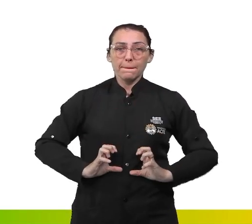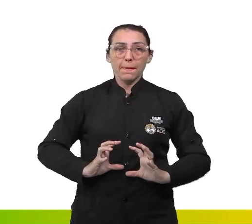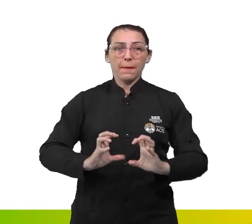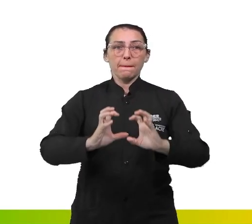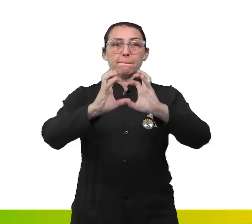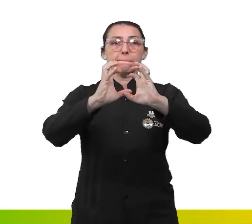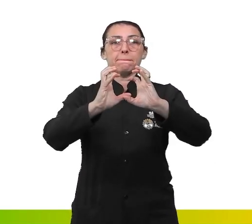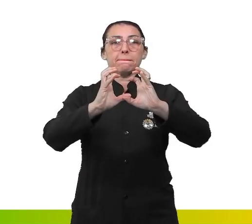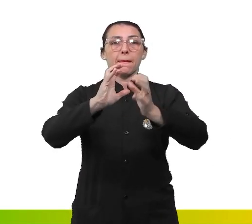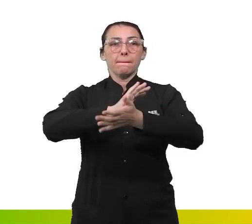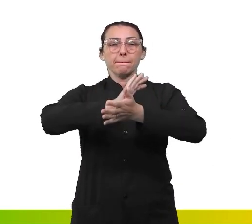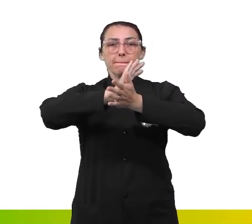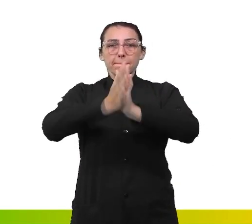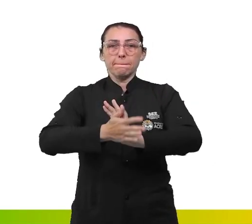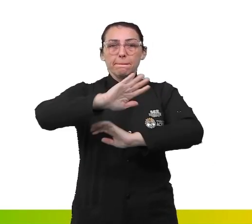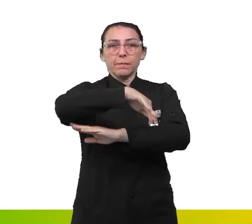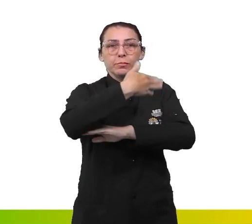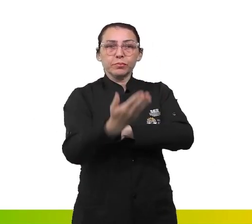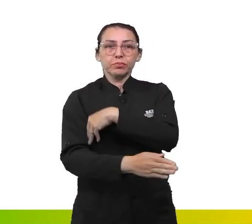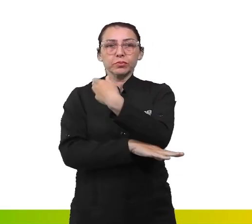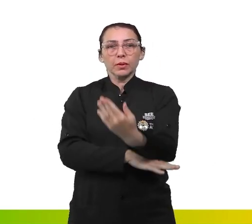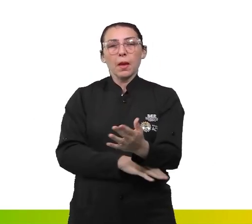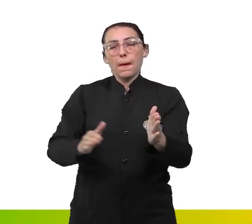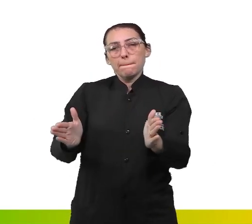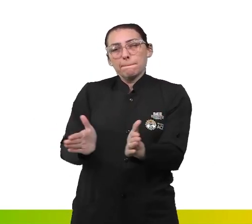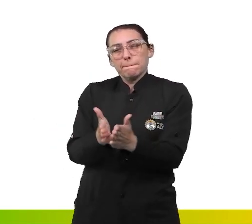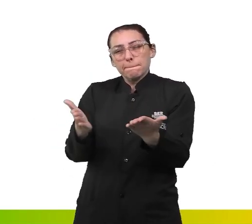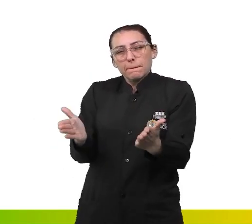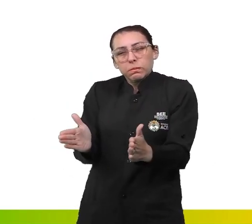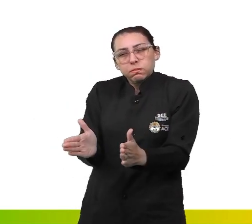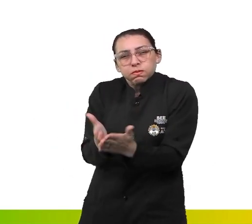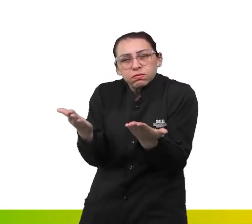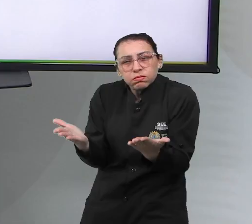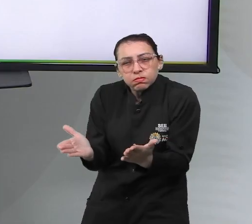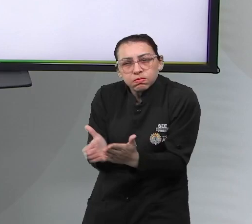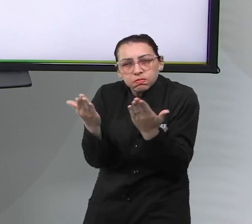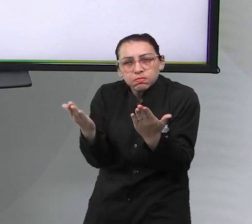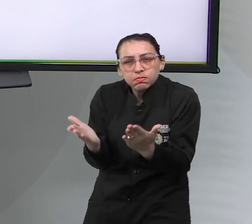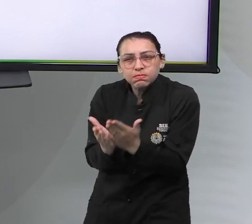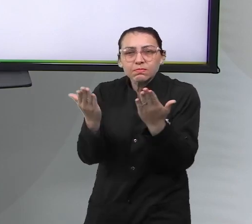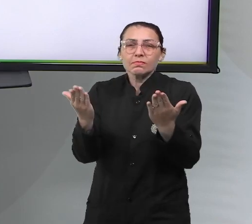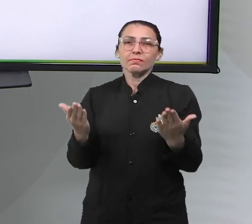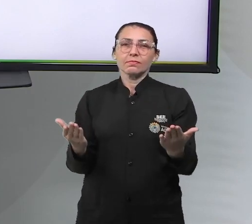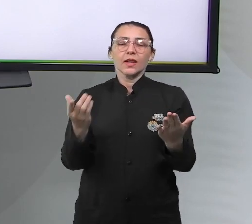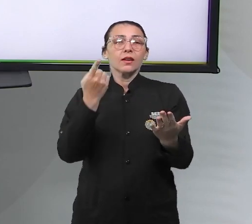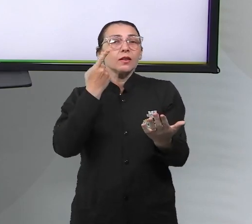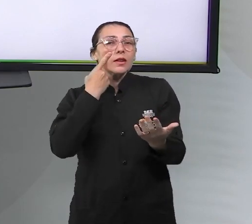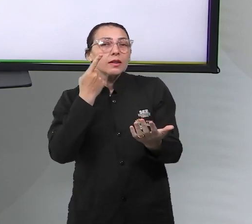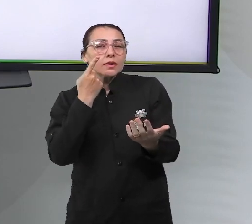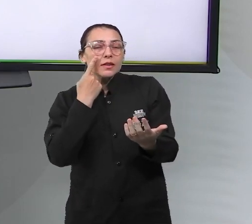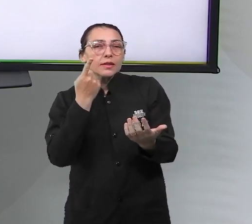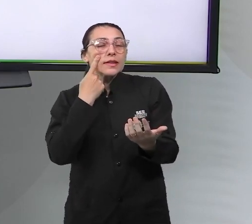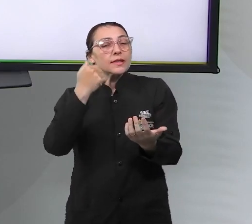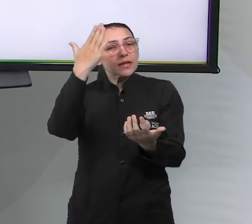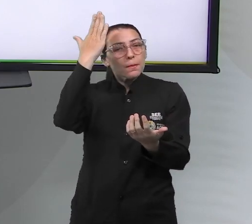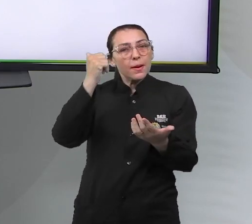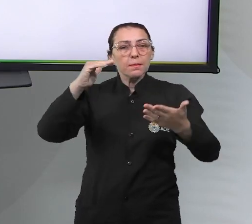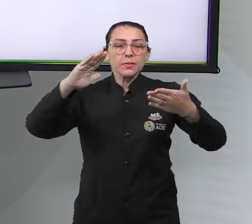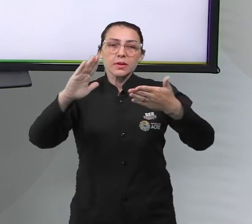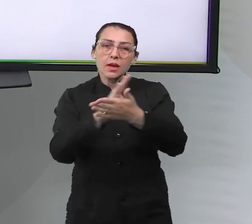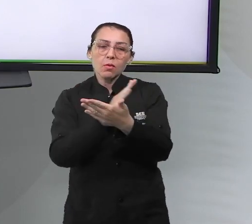conflitos, desastres ambientais ou pobreza extrema. Então, nós sabemos que